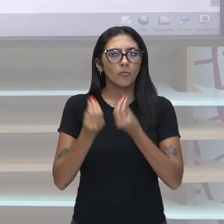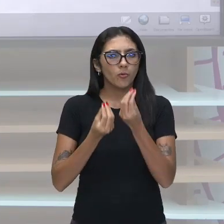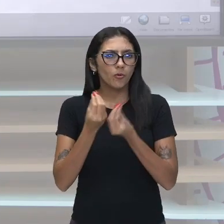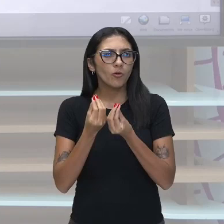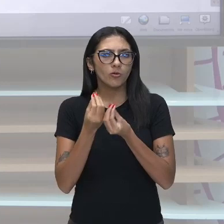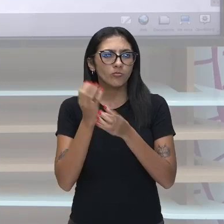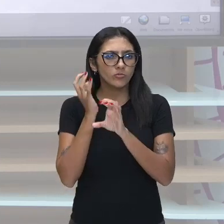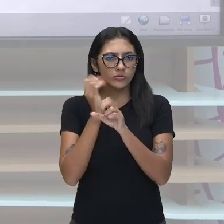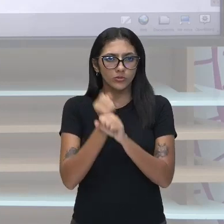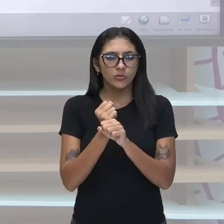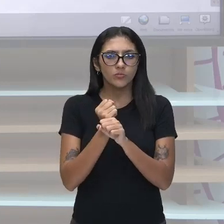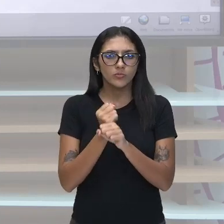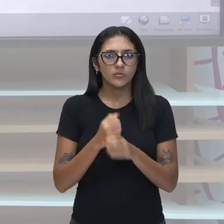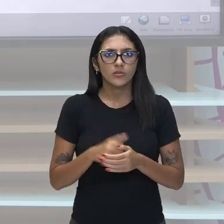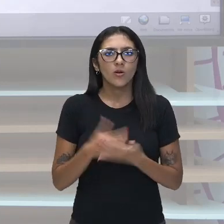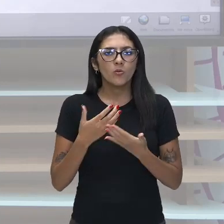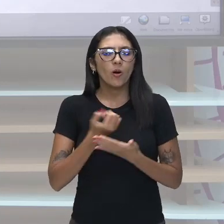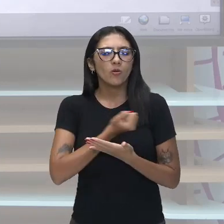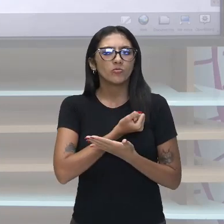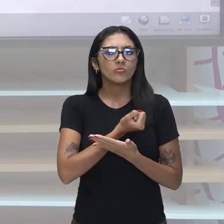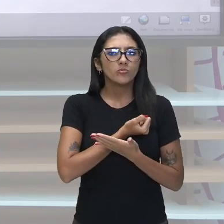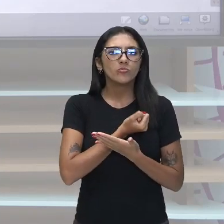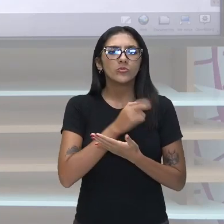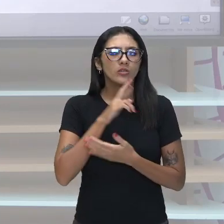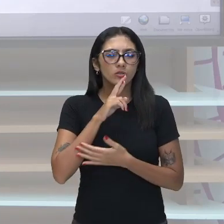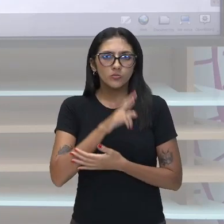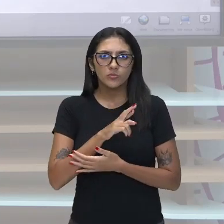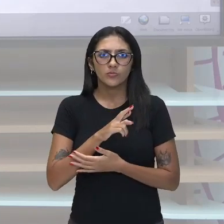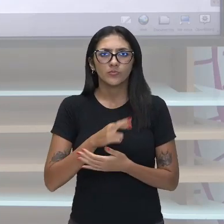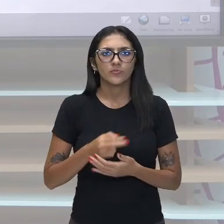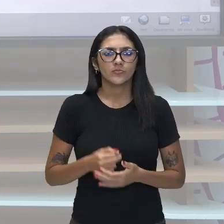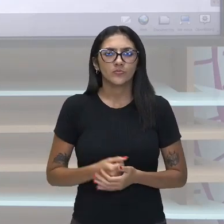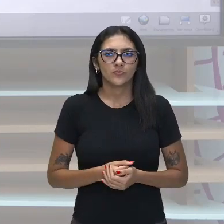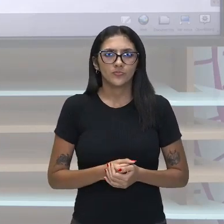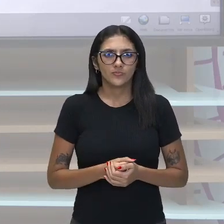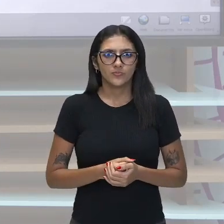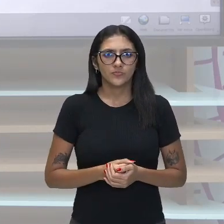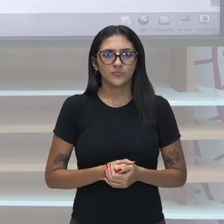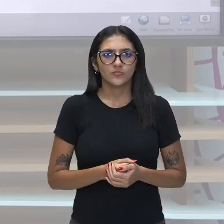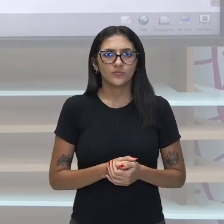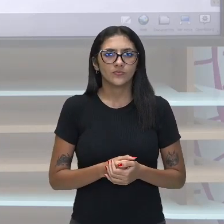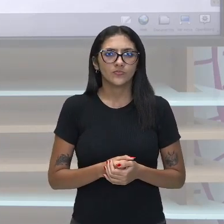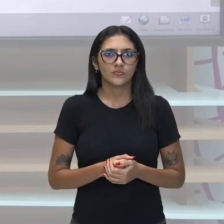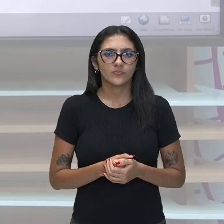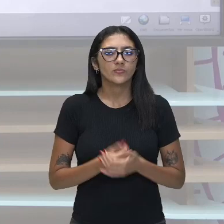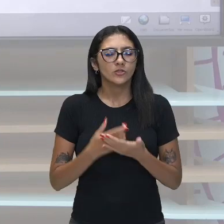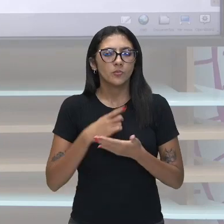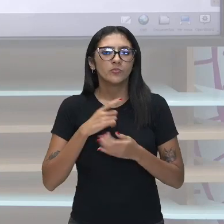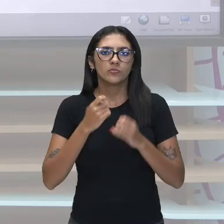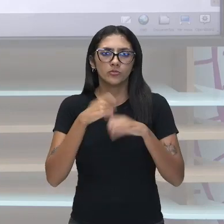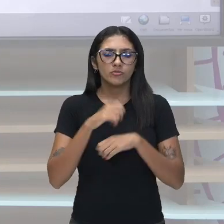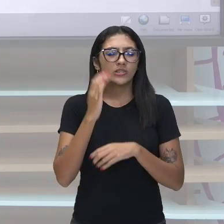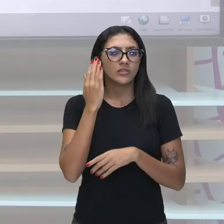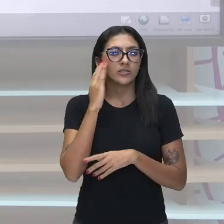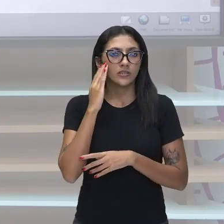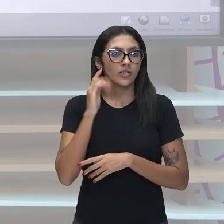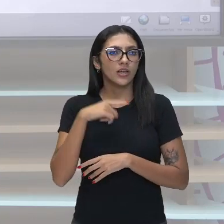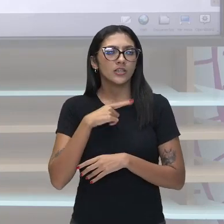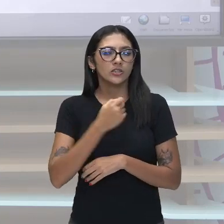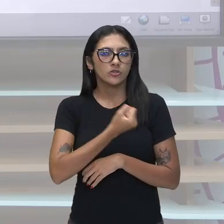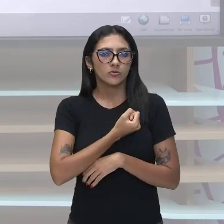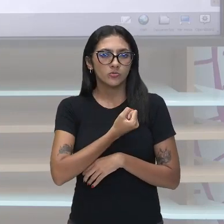3? Qual é o valor desse logaritmo? Ok? Então, para a gente determinar esse valor, nós